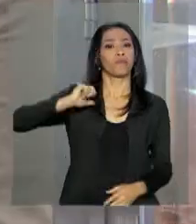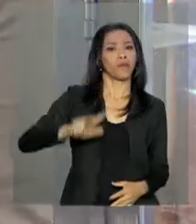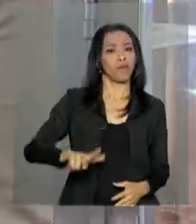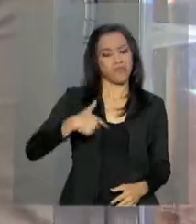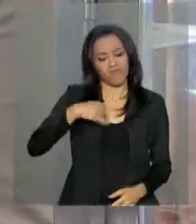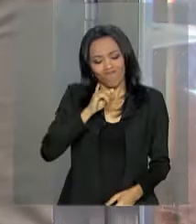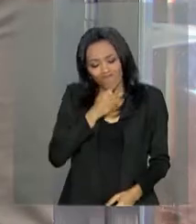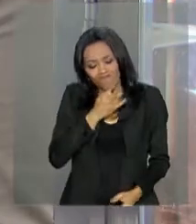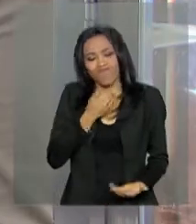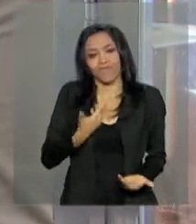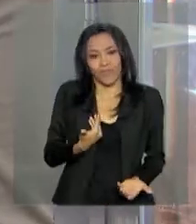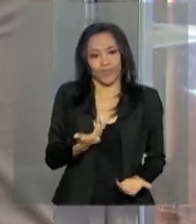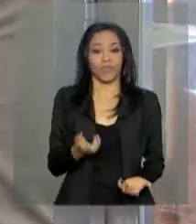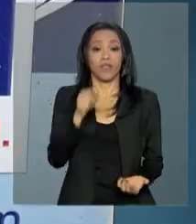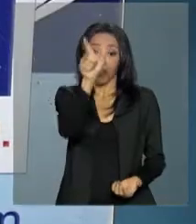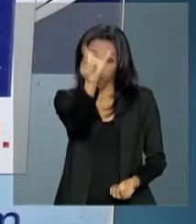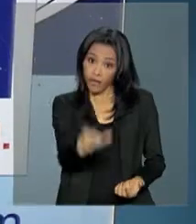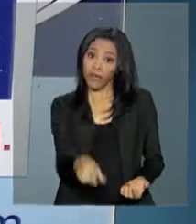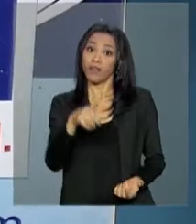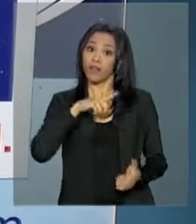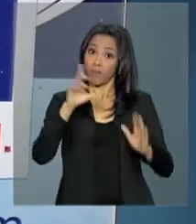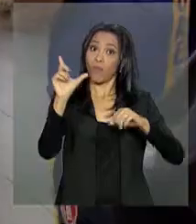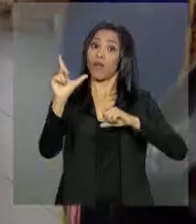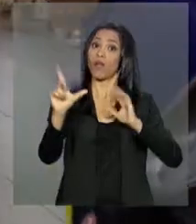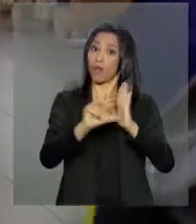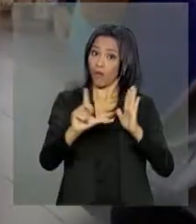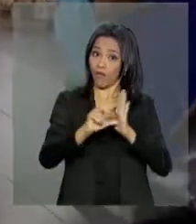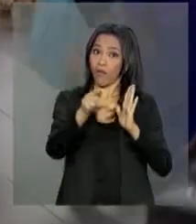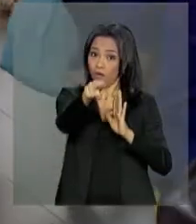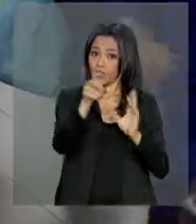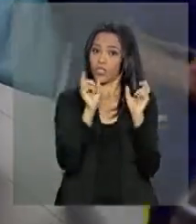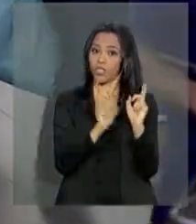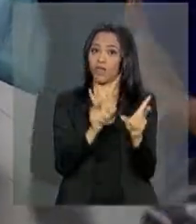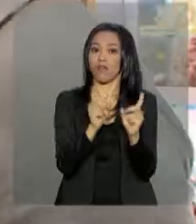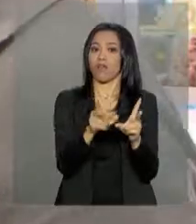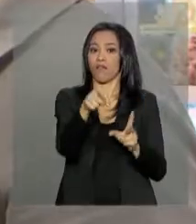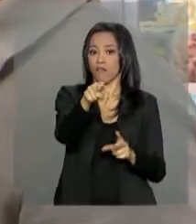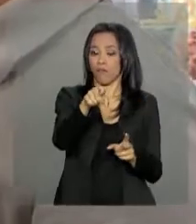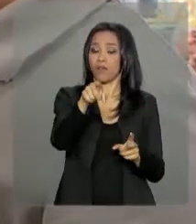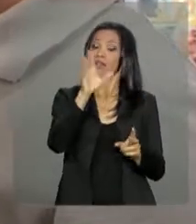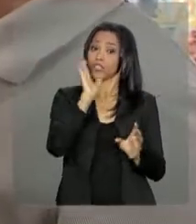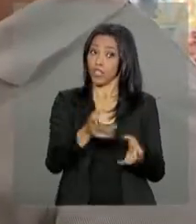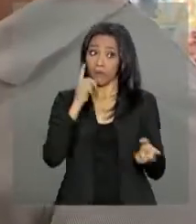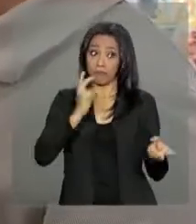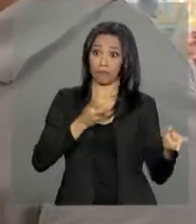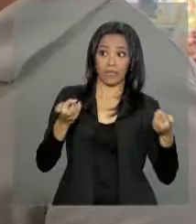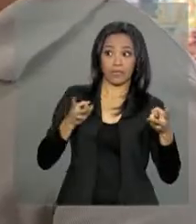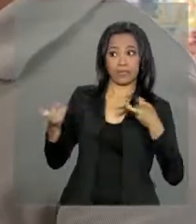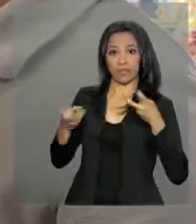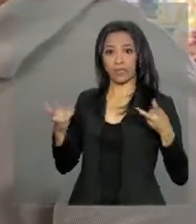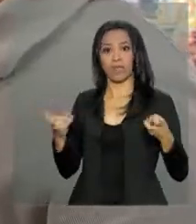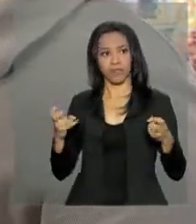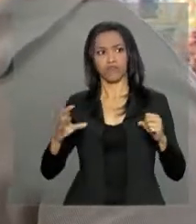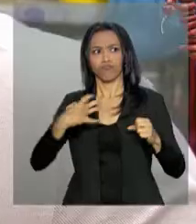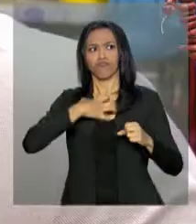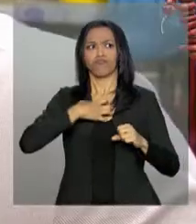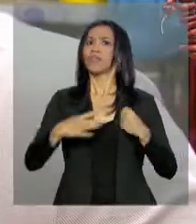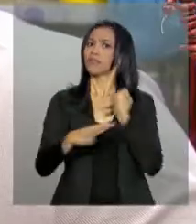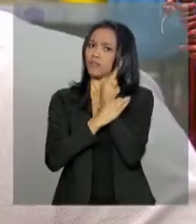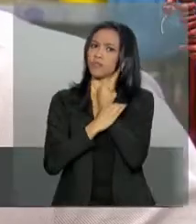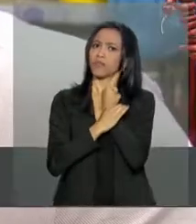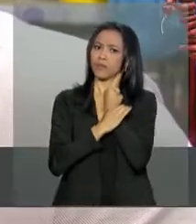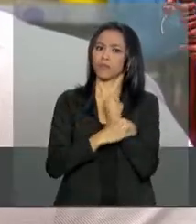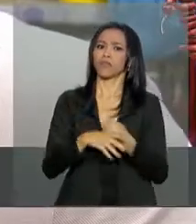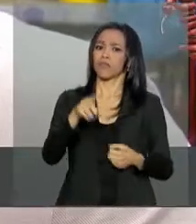Pedro é dono de uma loja no Mercadão de Madureira, na zona norte da cidade, e já percebe a região mais segura. Nós